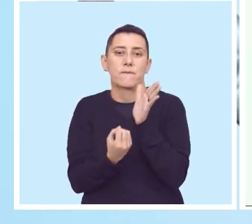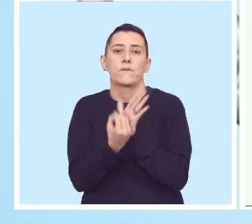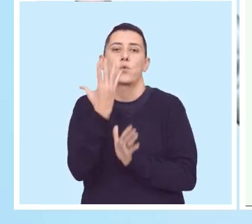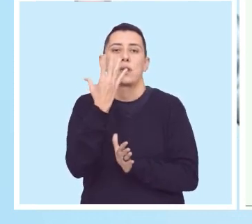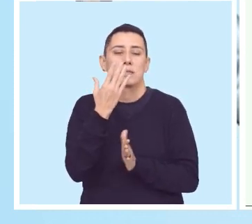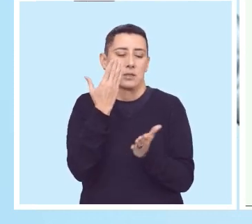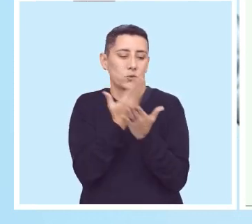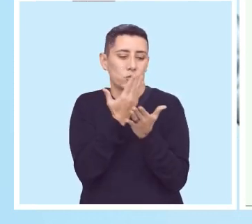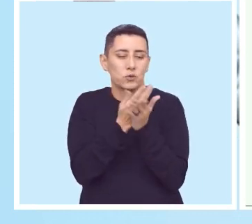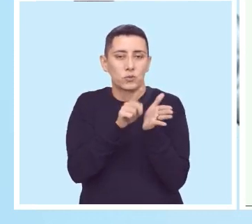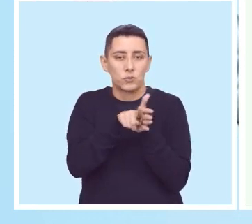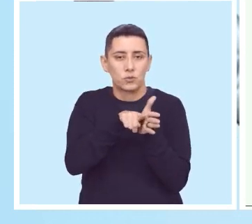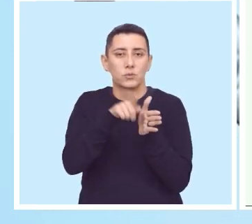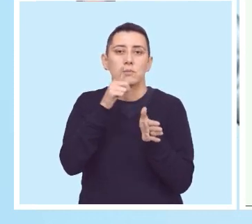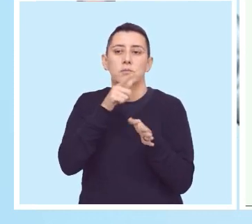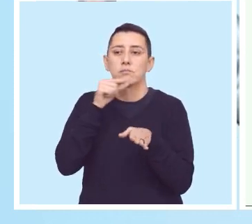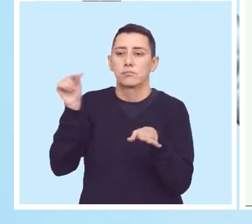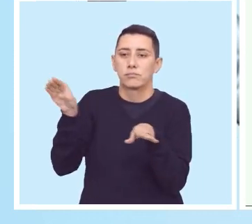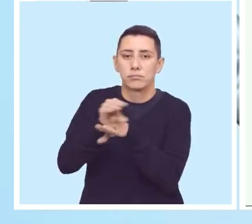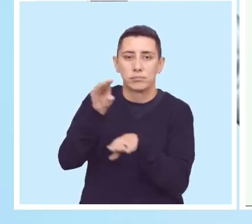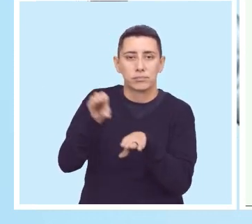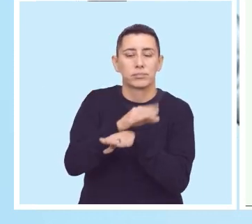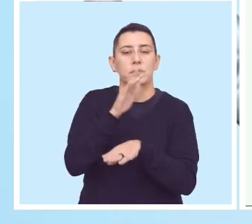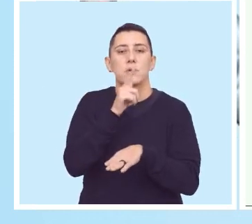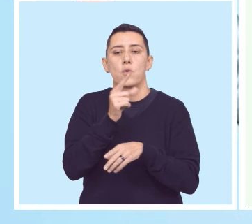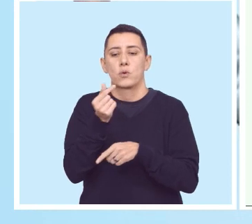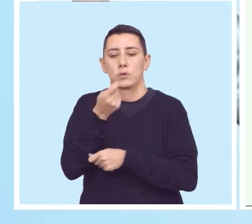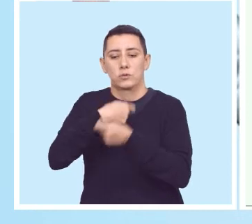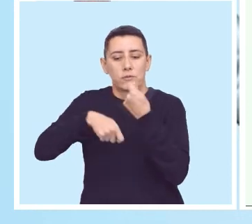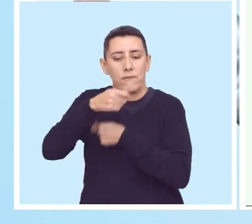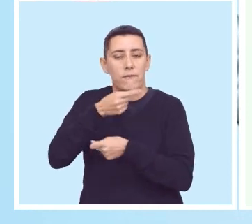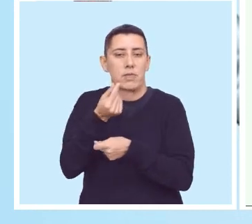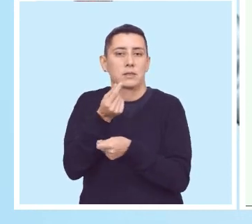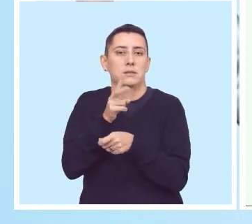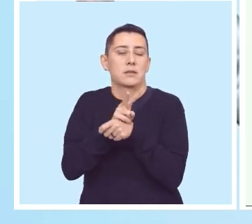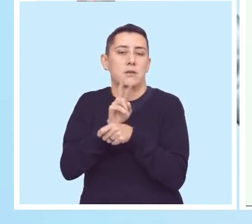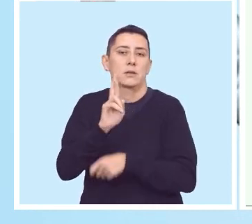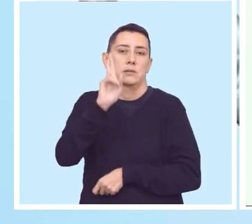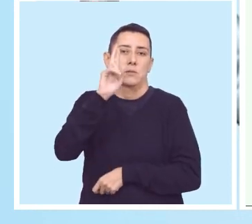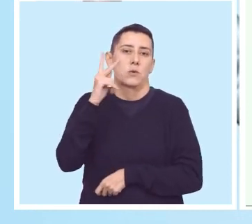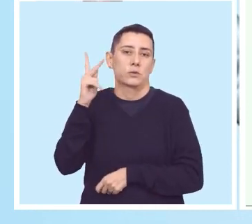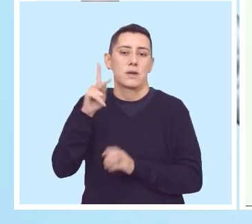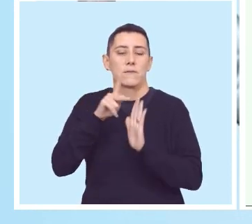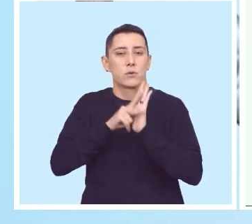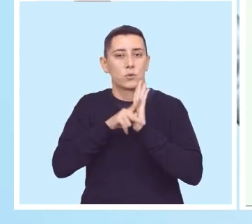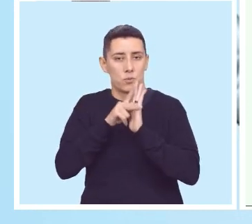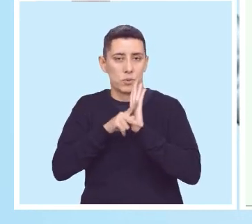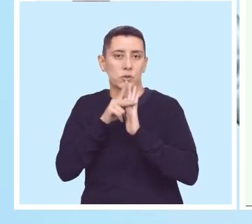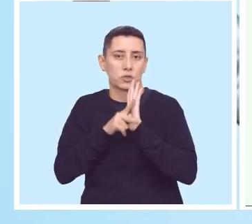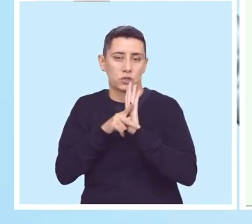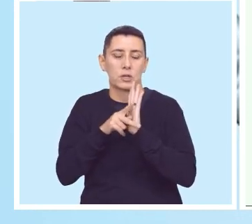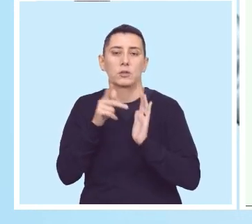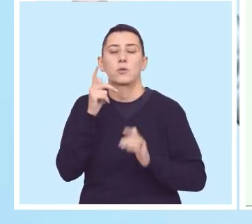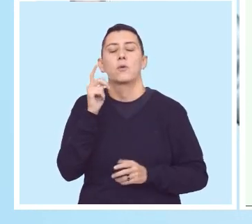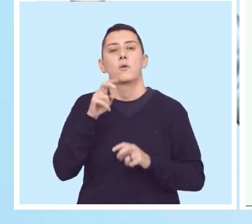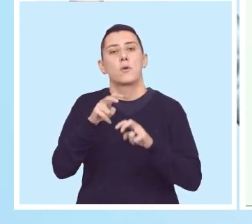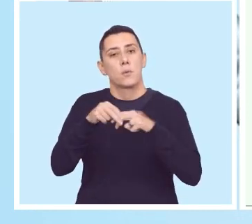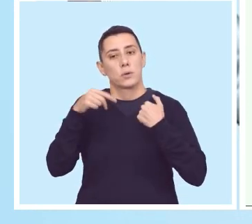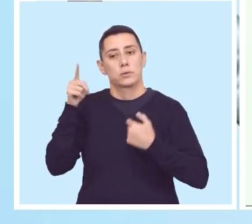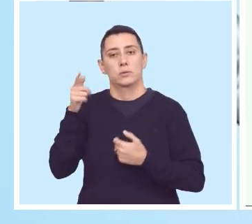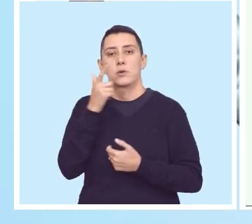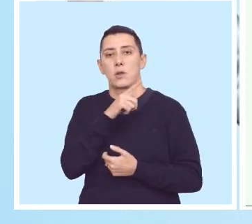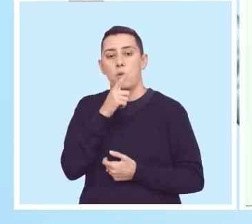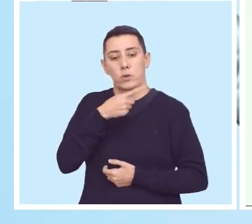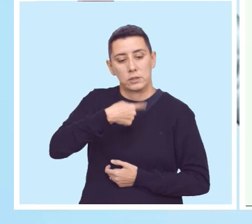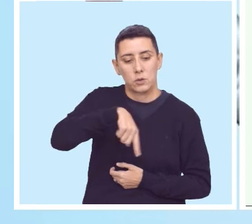interveniente financeira, que cuidou de toda a parte financeira do projeto, né? Então, fez com que nós,